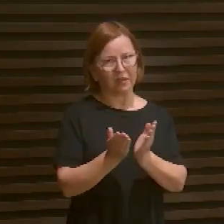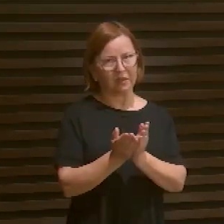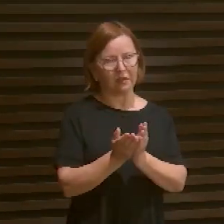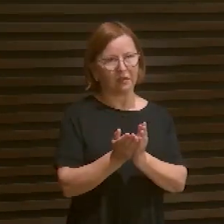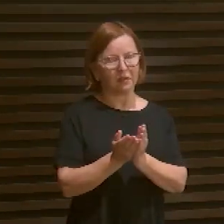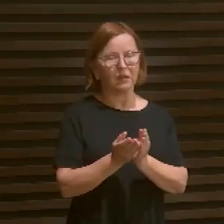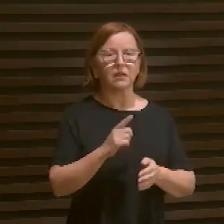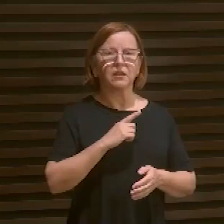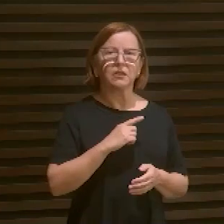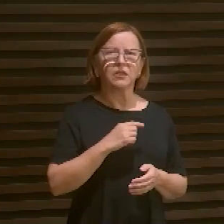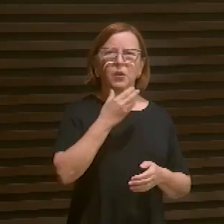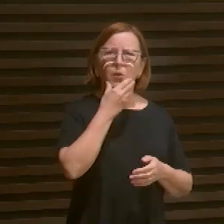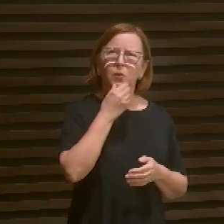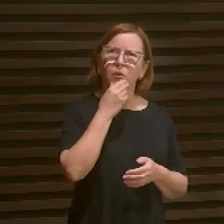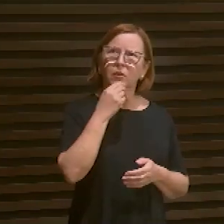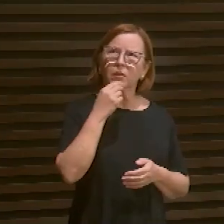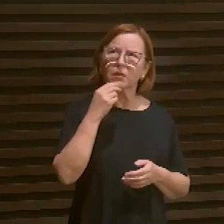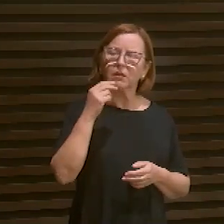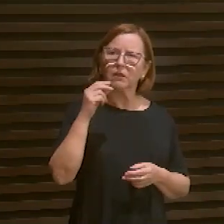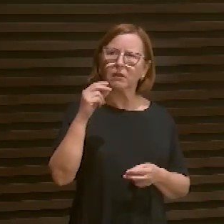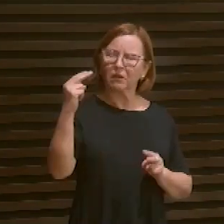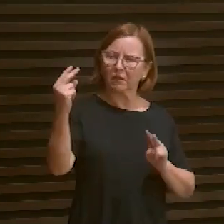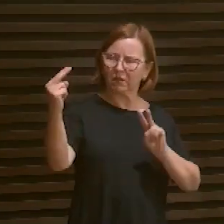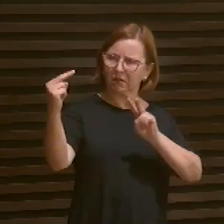tinha um homem que virou para ele: